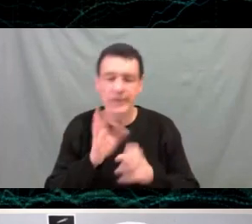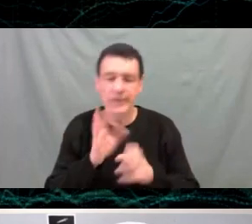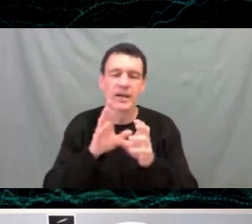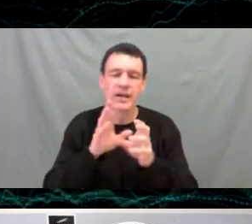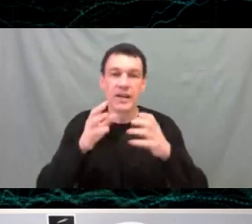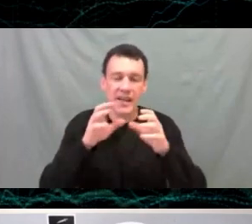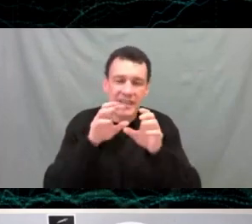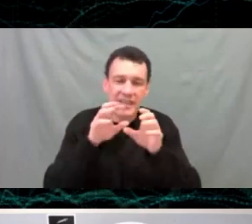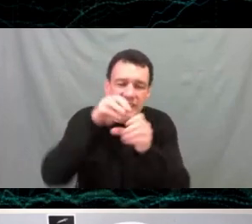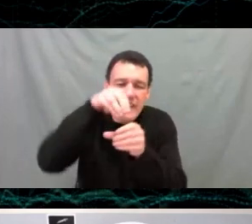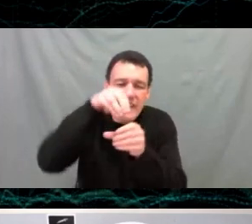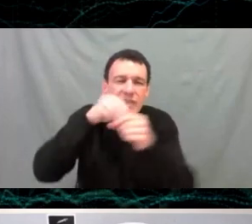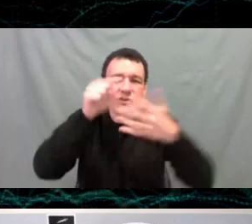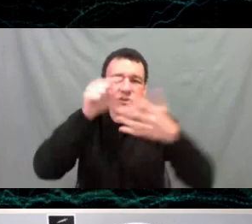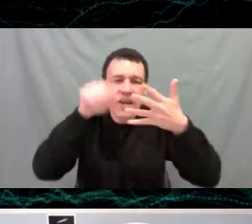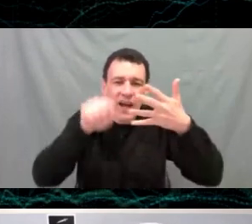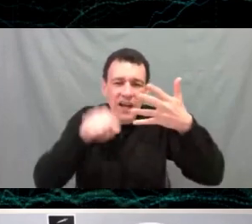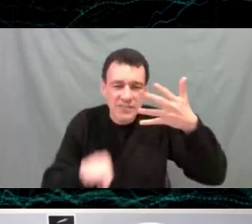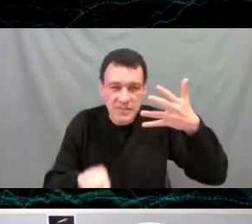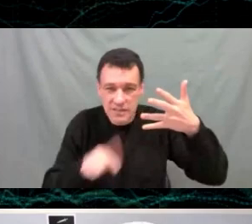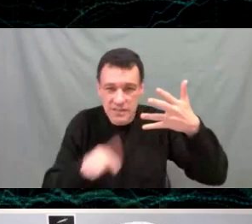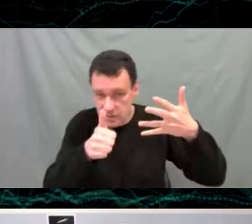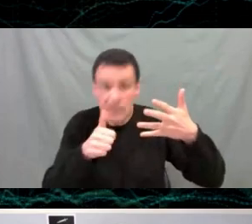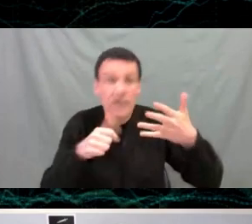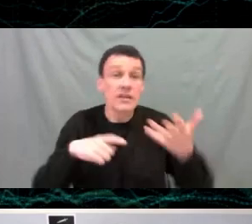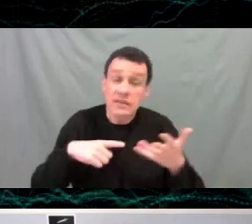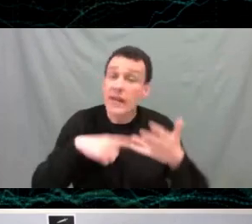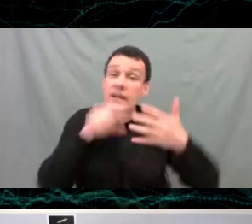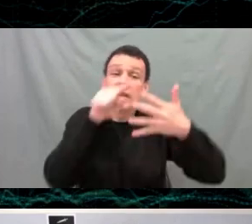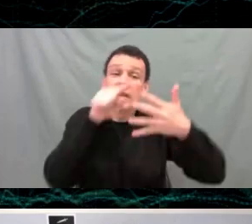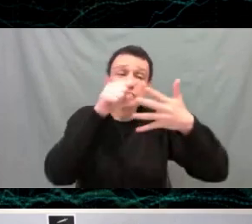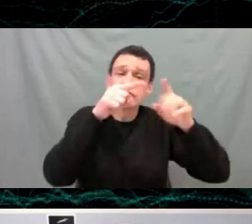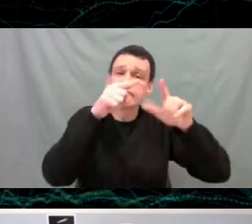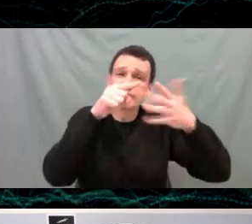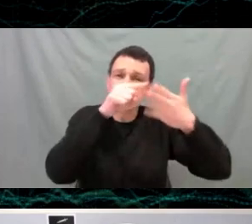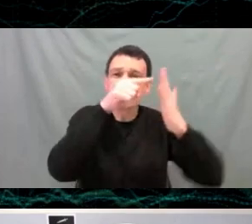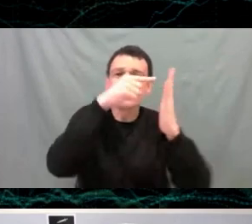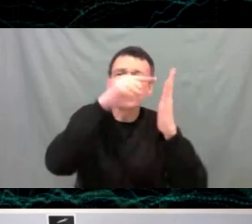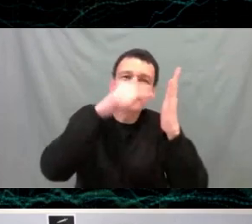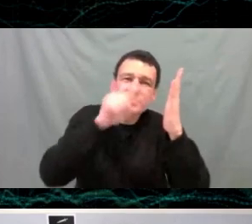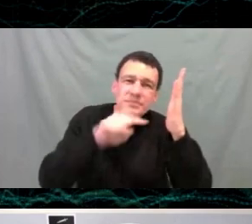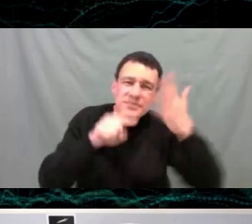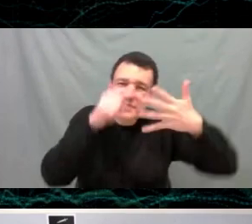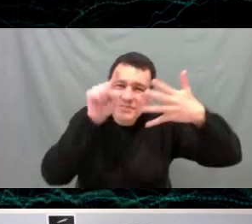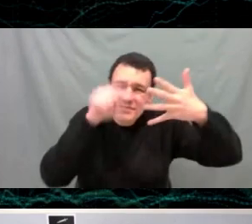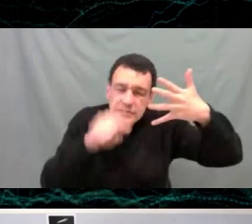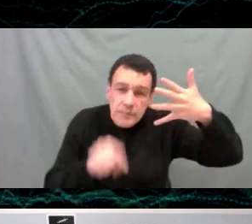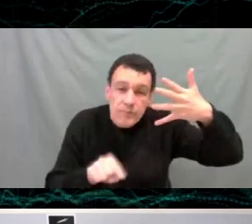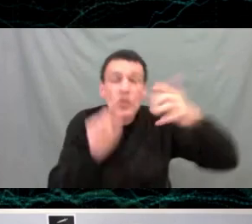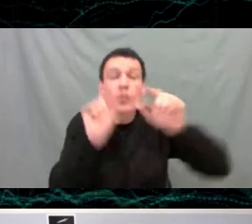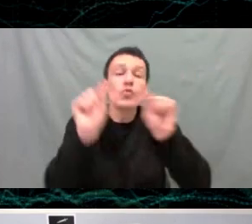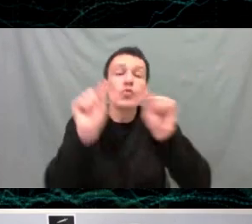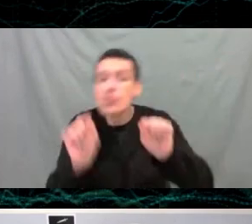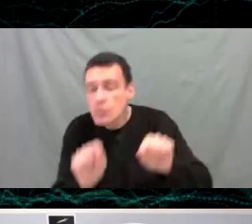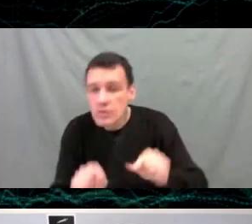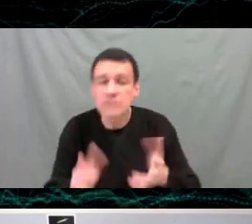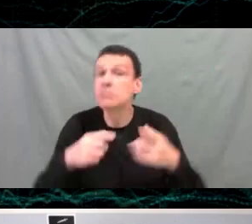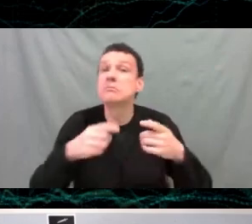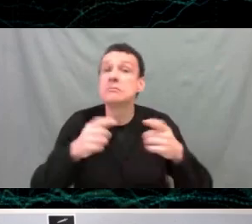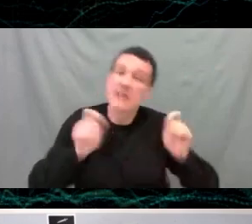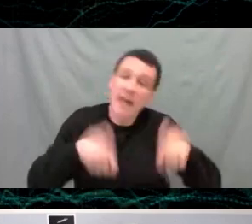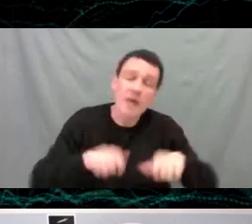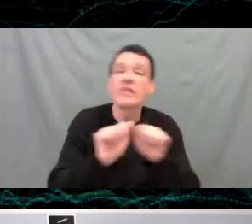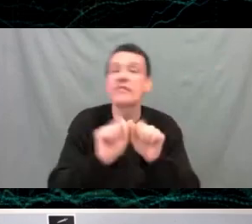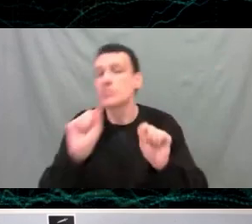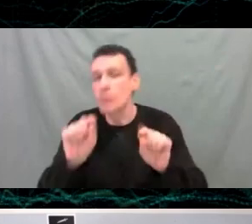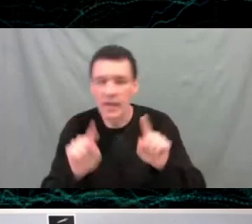você vai ter aqui uma tabela dos tipos de checagem suportados, e aí tem tudo aqui, toda a descrição, a chave, né, que existe, e toda a